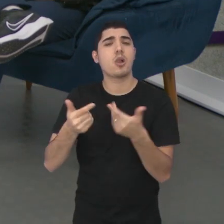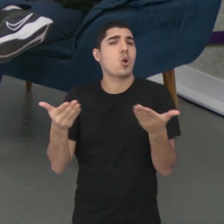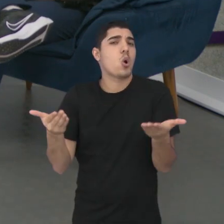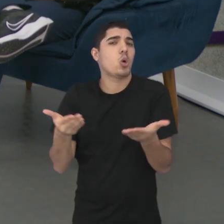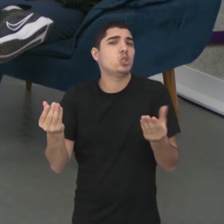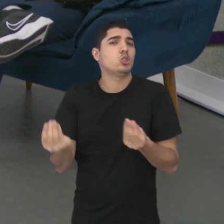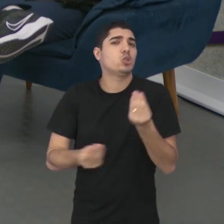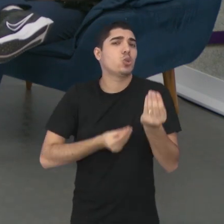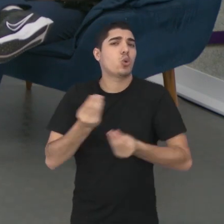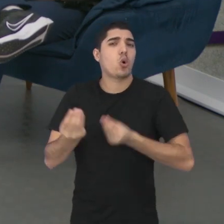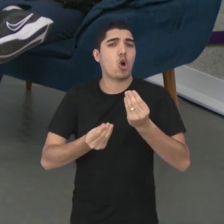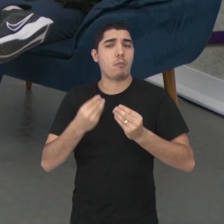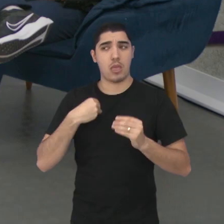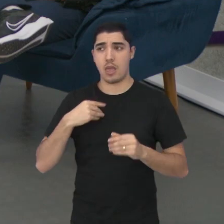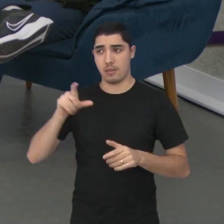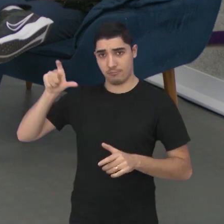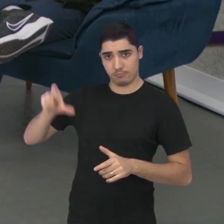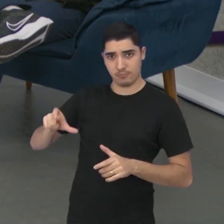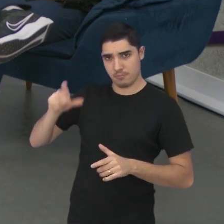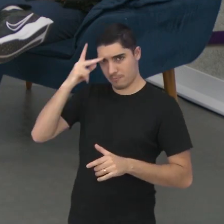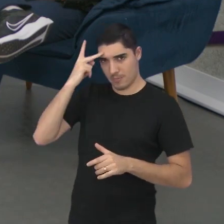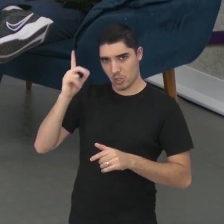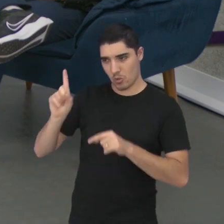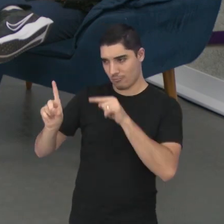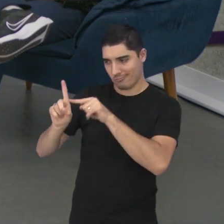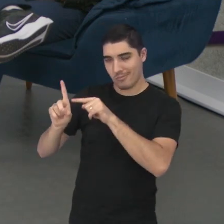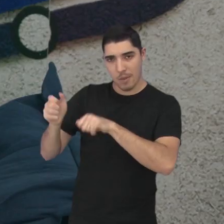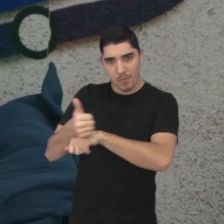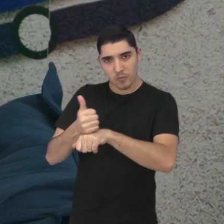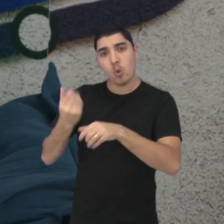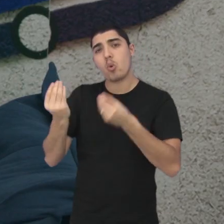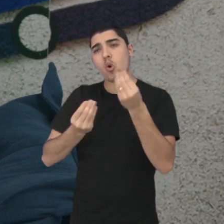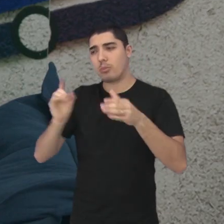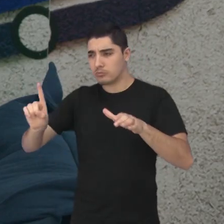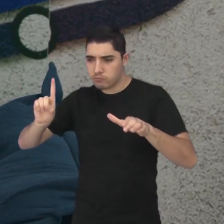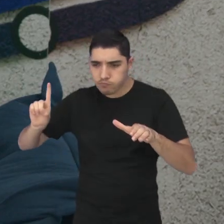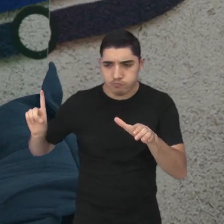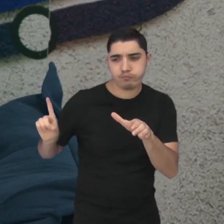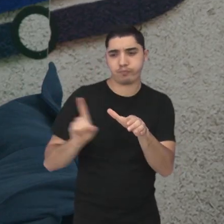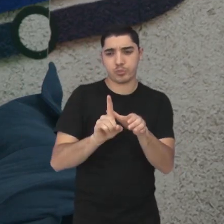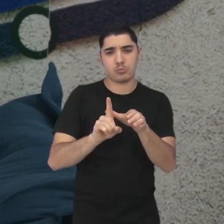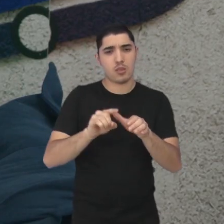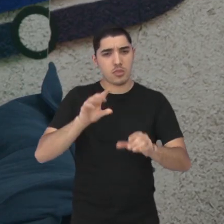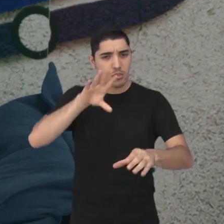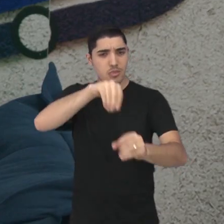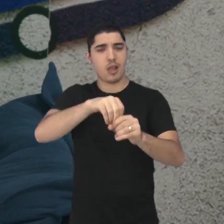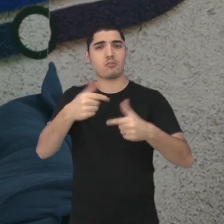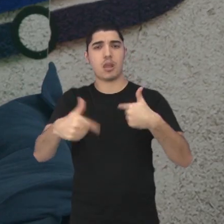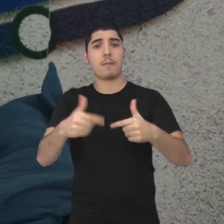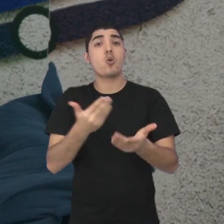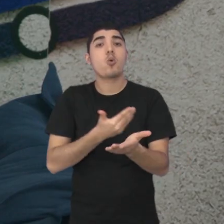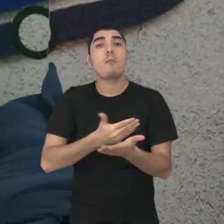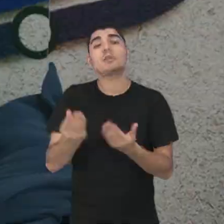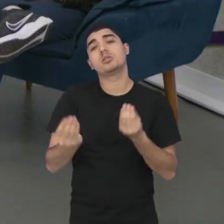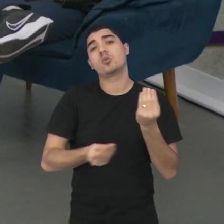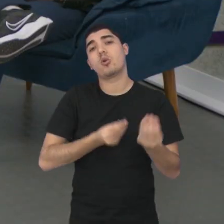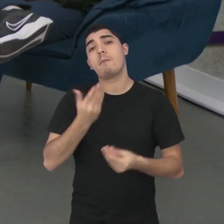a inserção desse profissional no mercado de trabalho? Qual que é a melhor forma dele iniciar a carreira